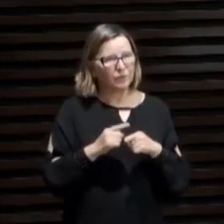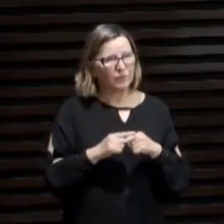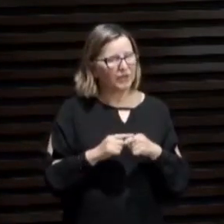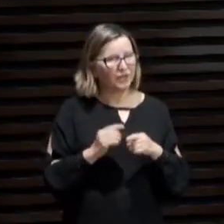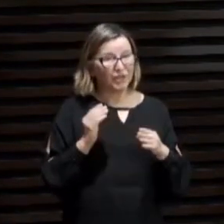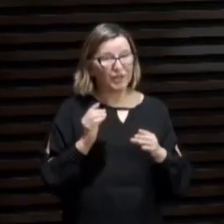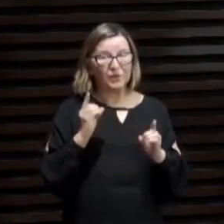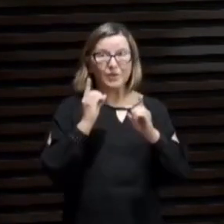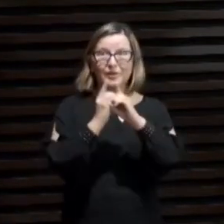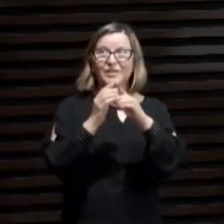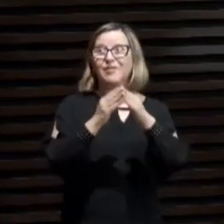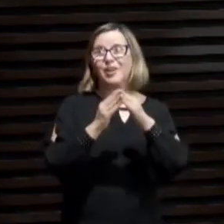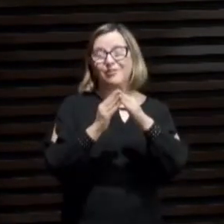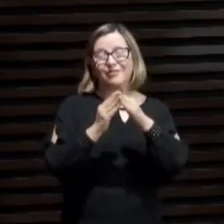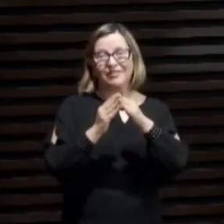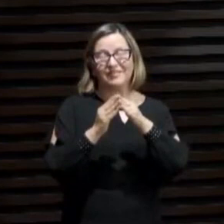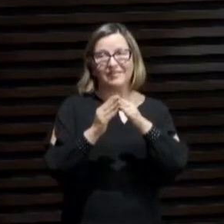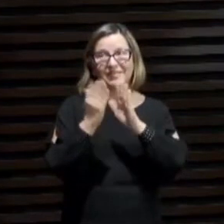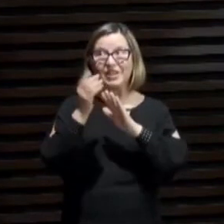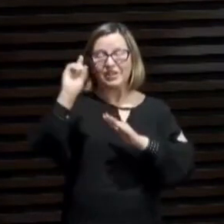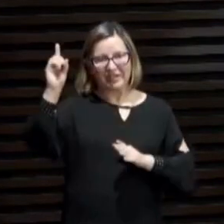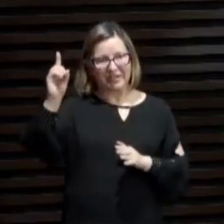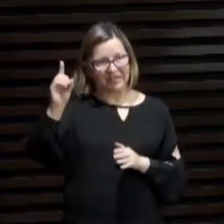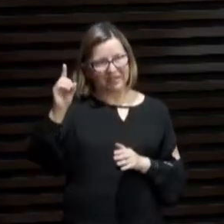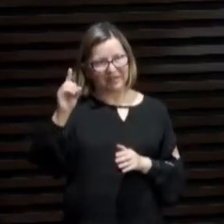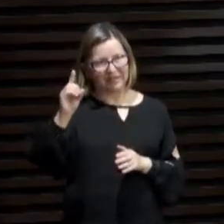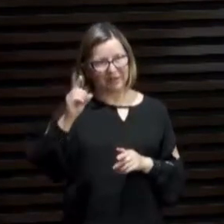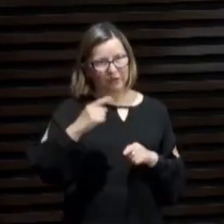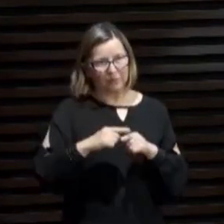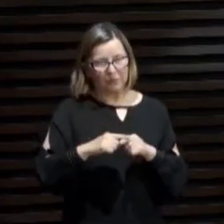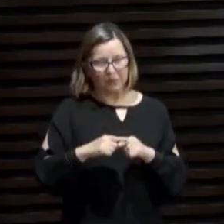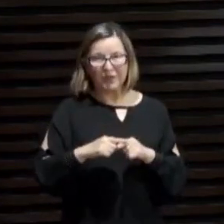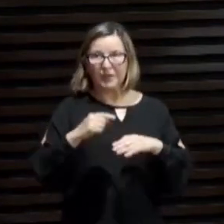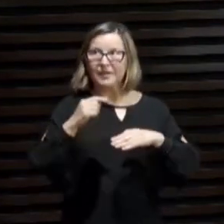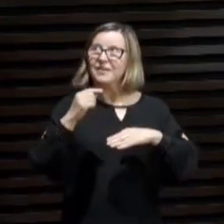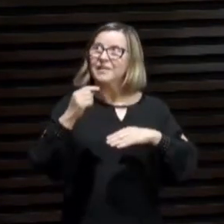olhos? Visto que puseste sobre mim a carga de todo este povo?